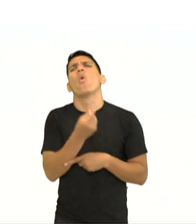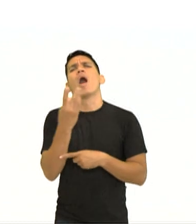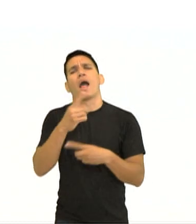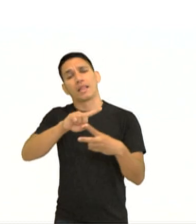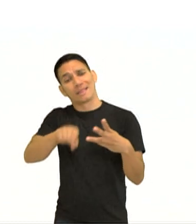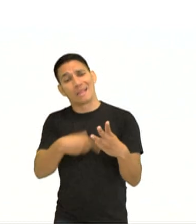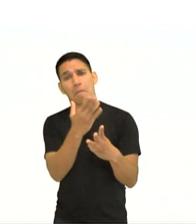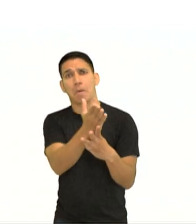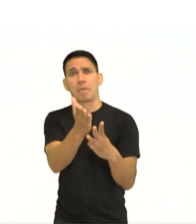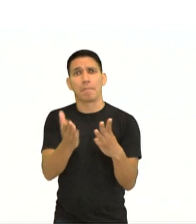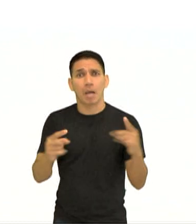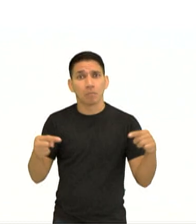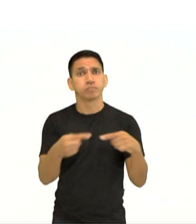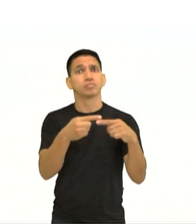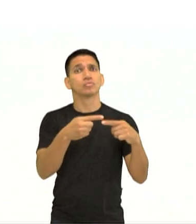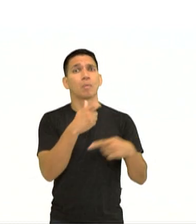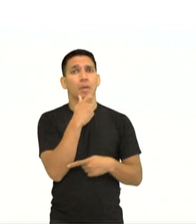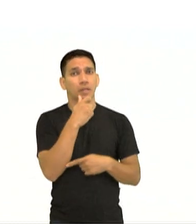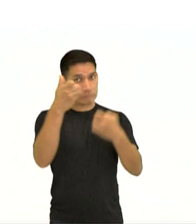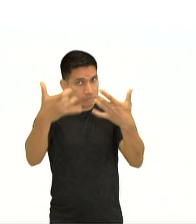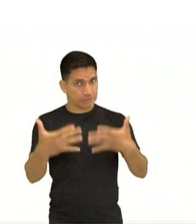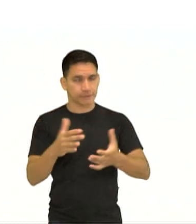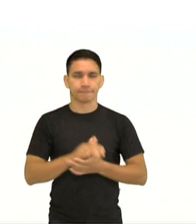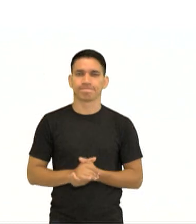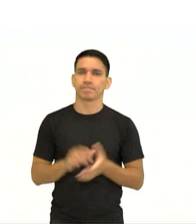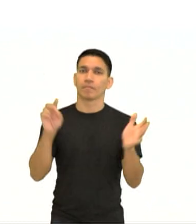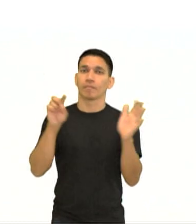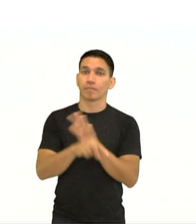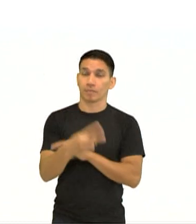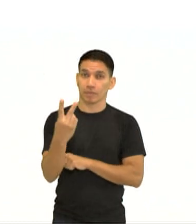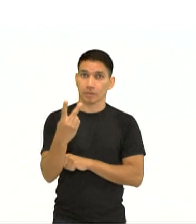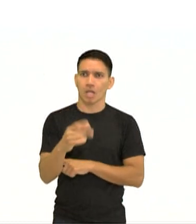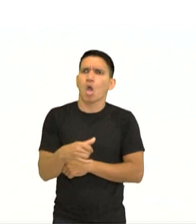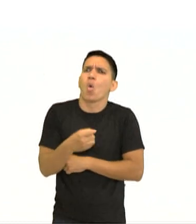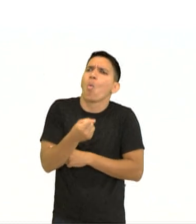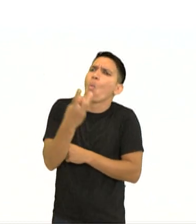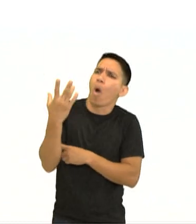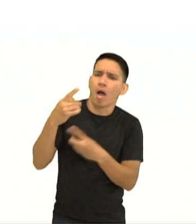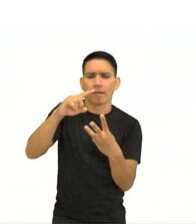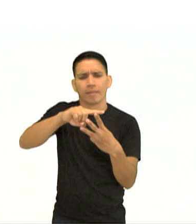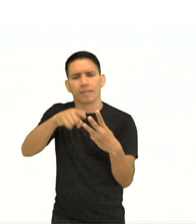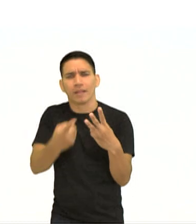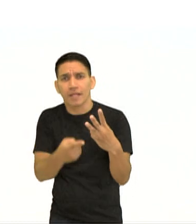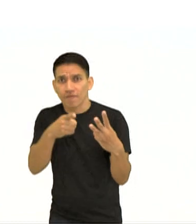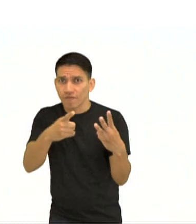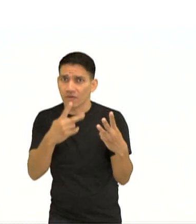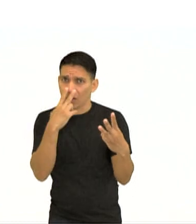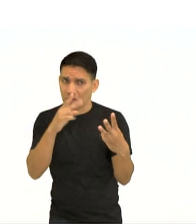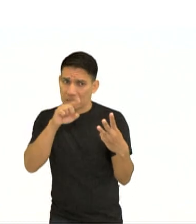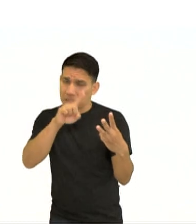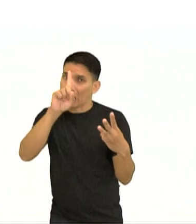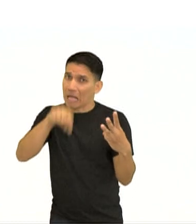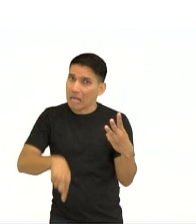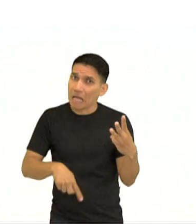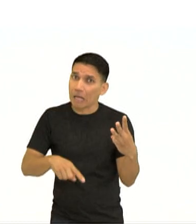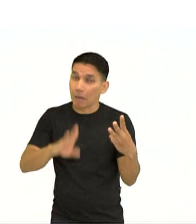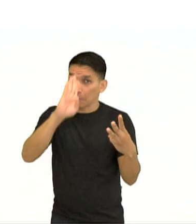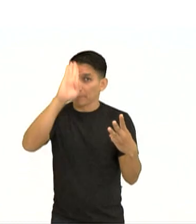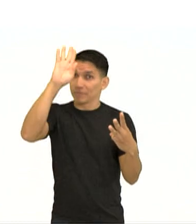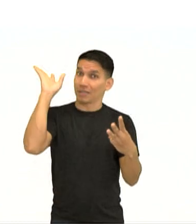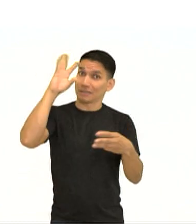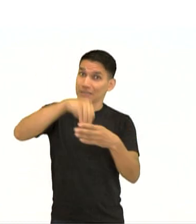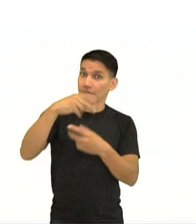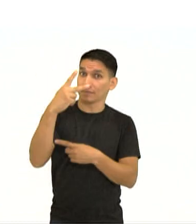com Platão? Explique-as. Segunda questão, qual dessas 3 partes você acha que é predominante